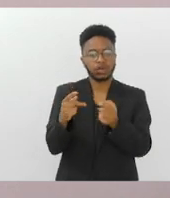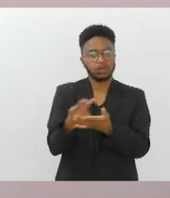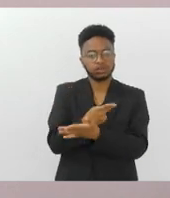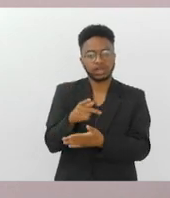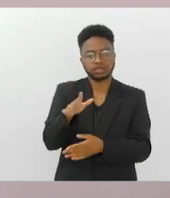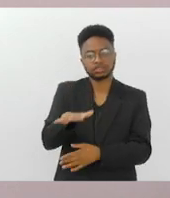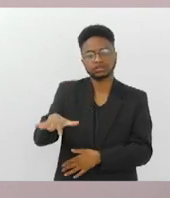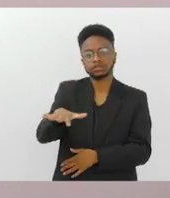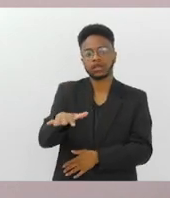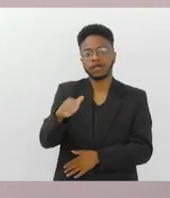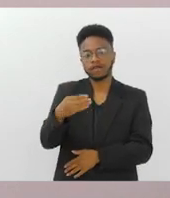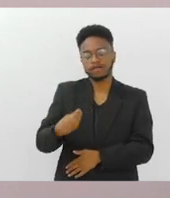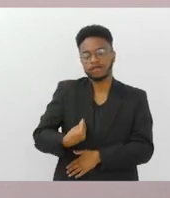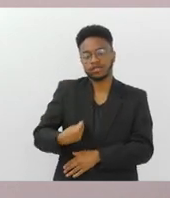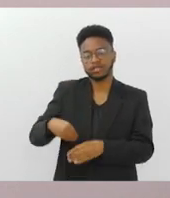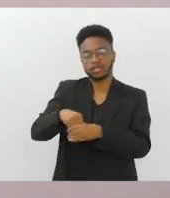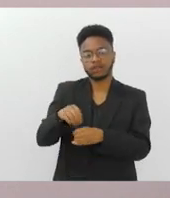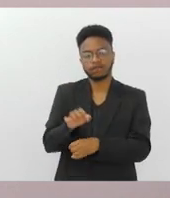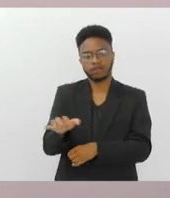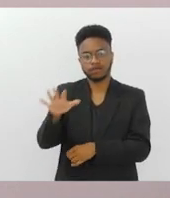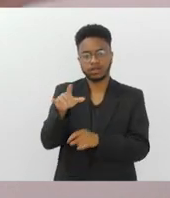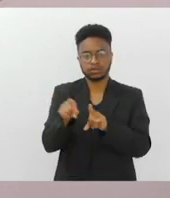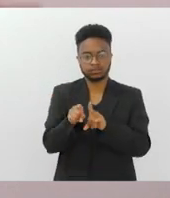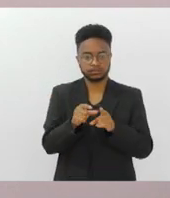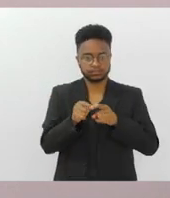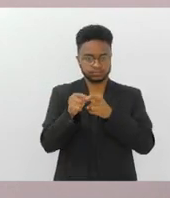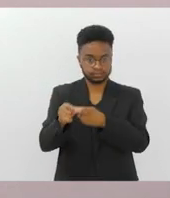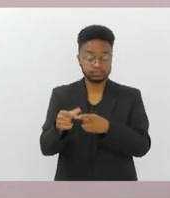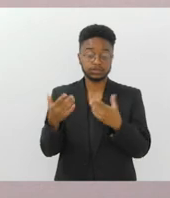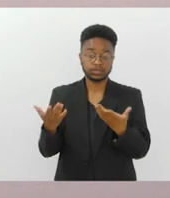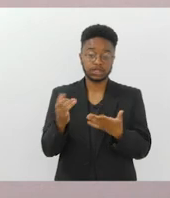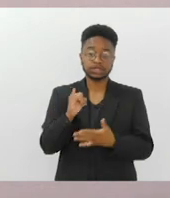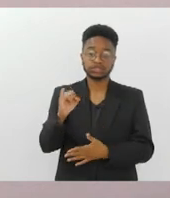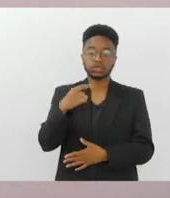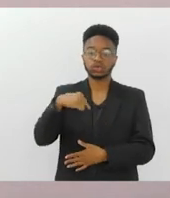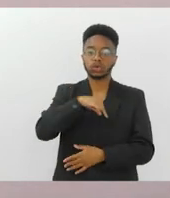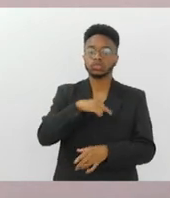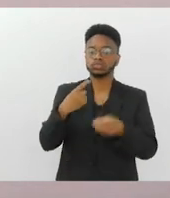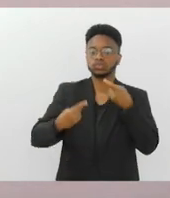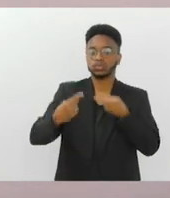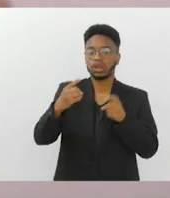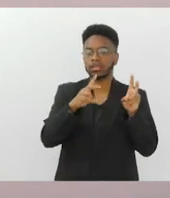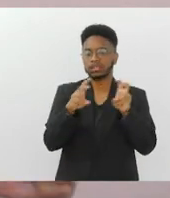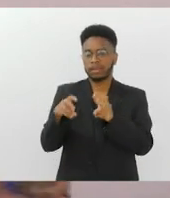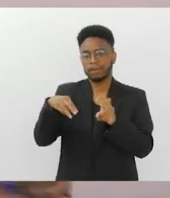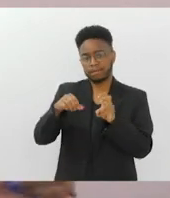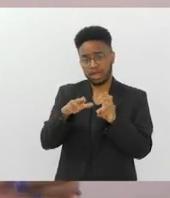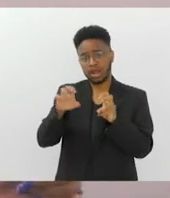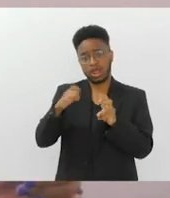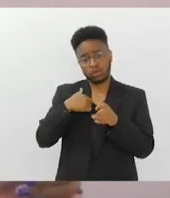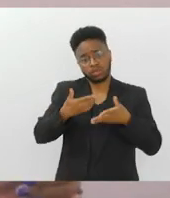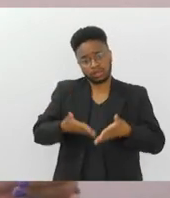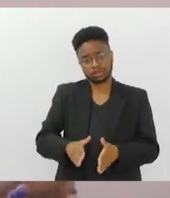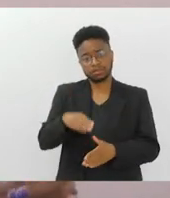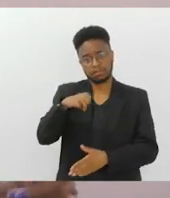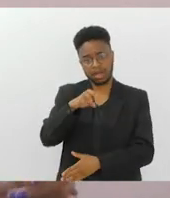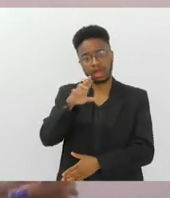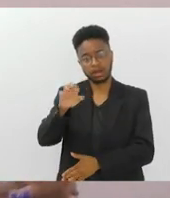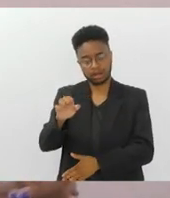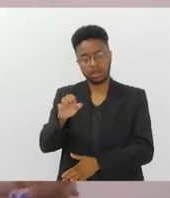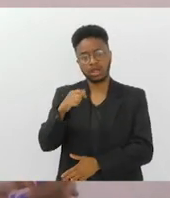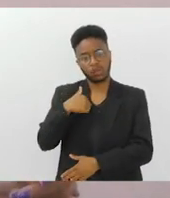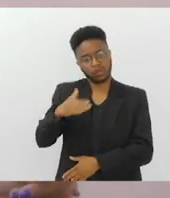vive dentro das favelas e periferias. E, quando a gente trata aqui da questão da Maré, eu não tenho problema nenhum, sou da Maré, favelada da